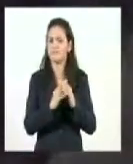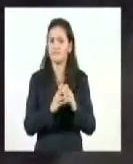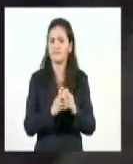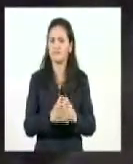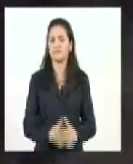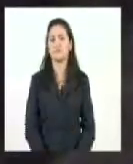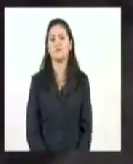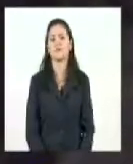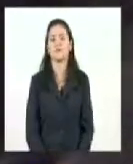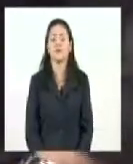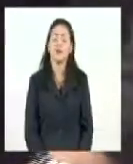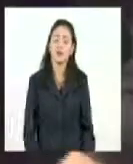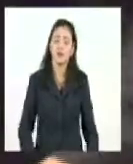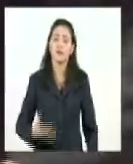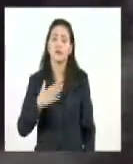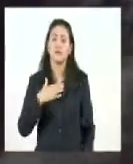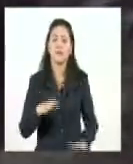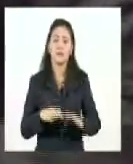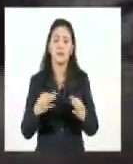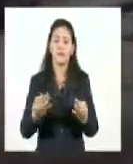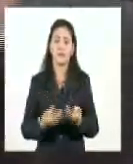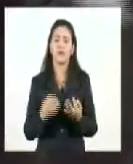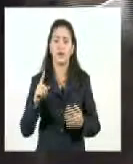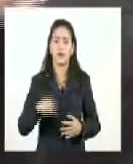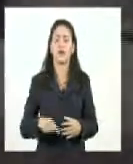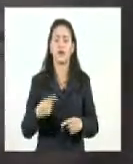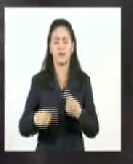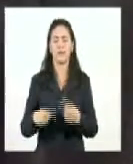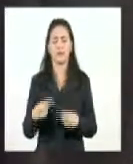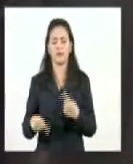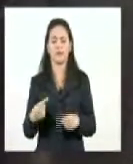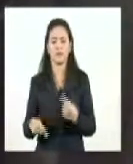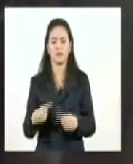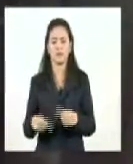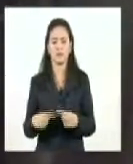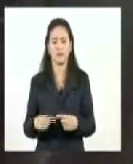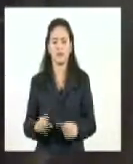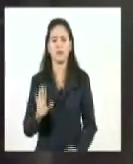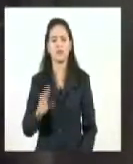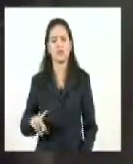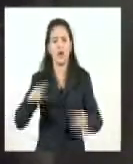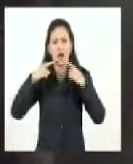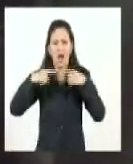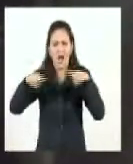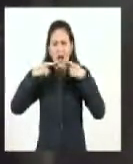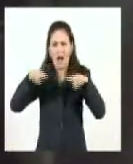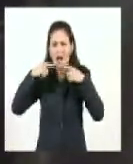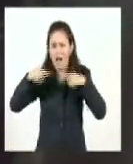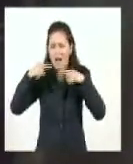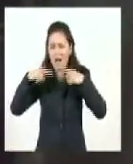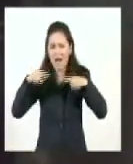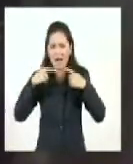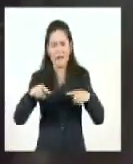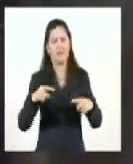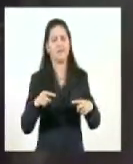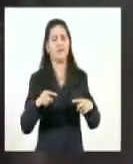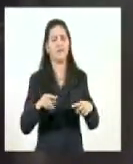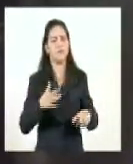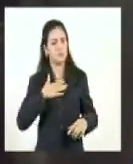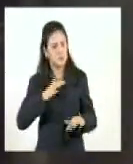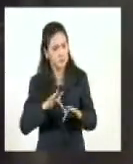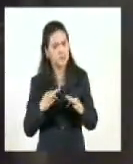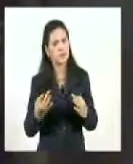de família política. Vários escândalos na imprensa já aconteceram em relação à minha